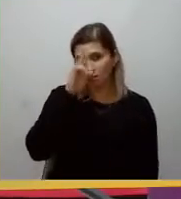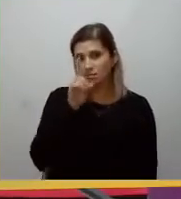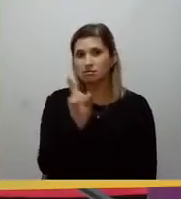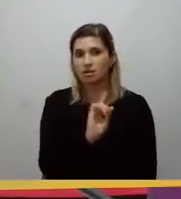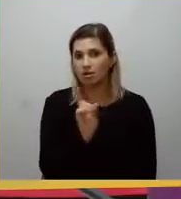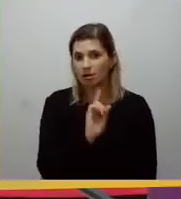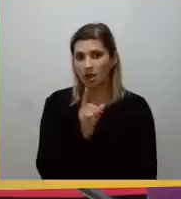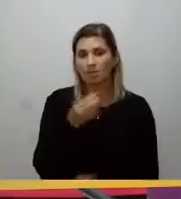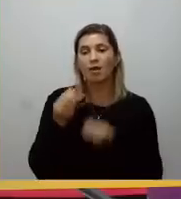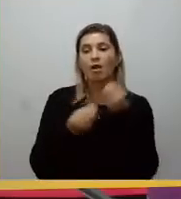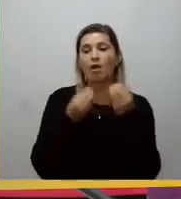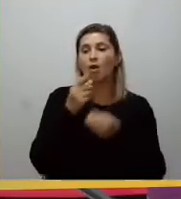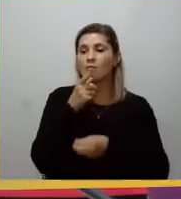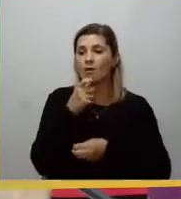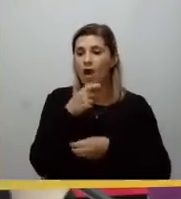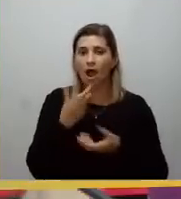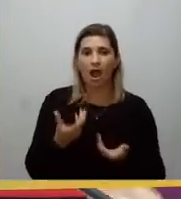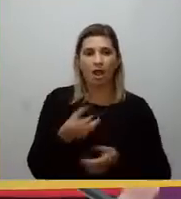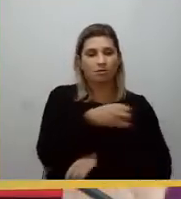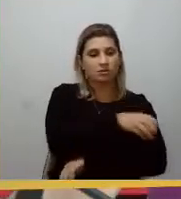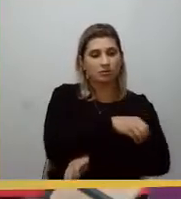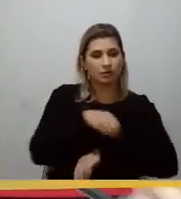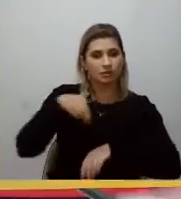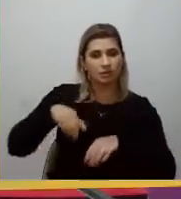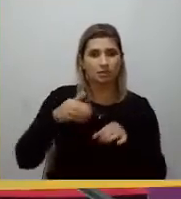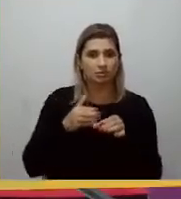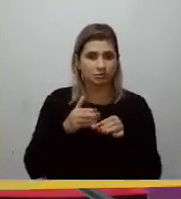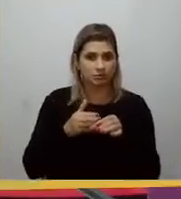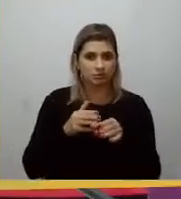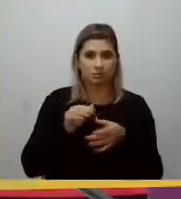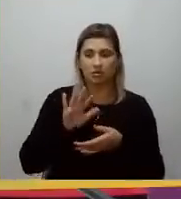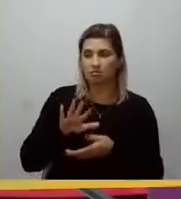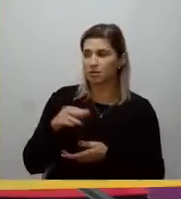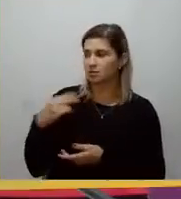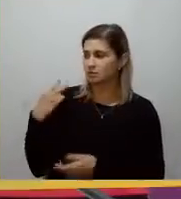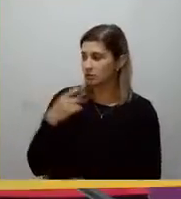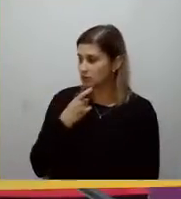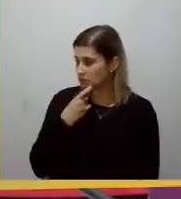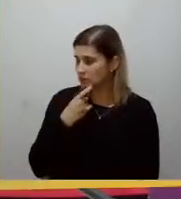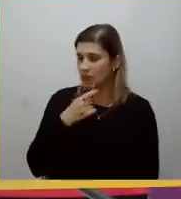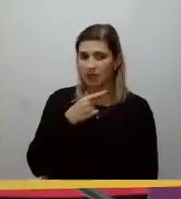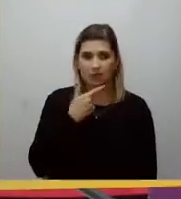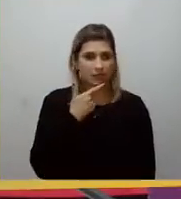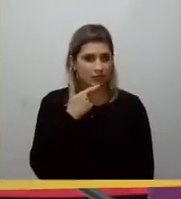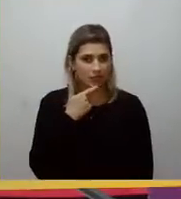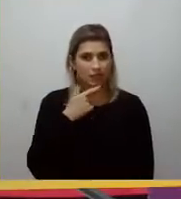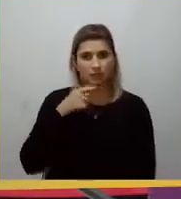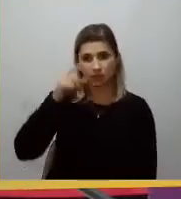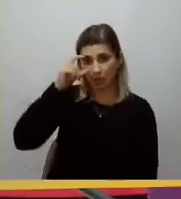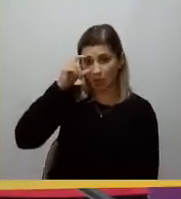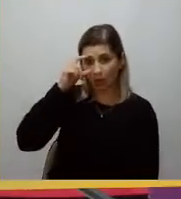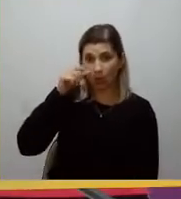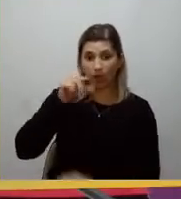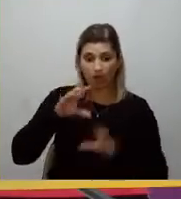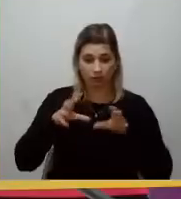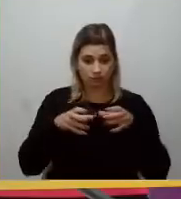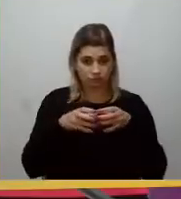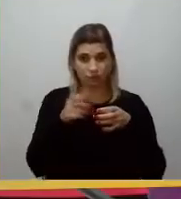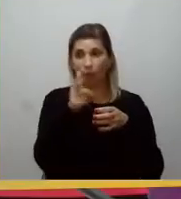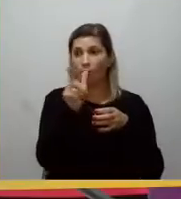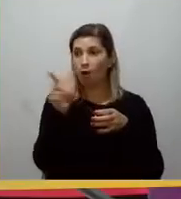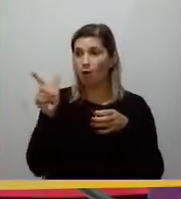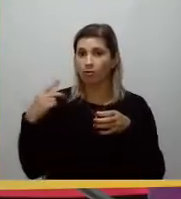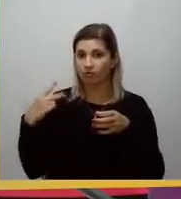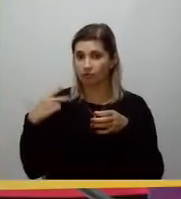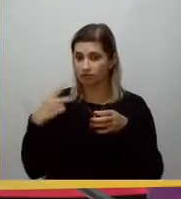nosso município. Mas, vereadora Suzana, vereador Enio, vereador Dr. Heron, dessa comissão, e os demais vereadores